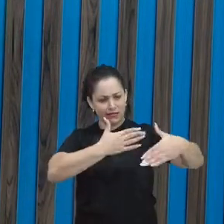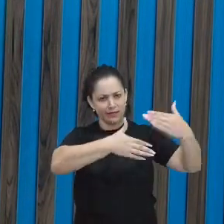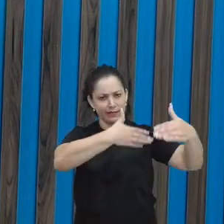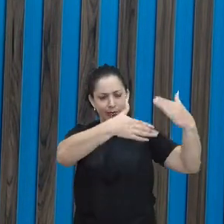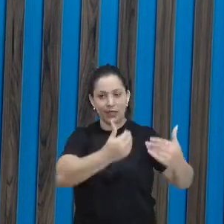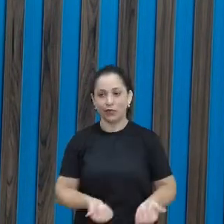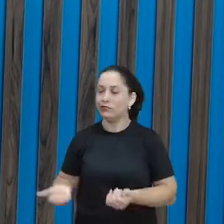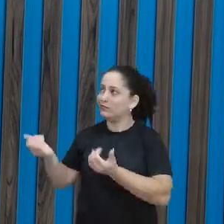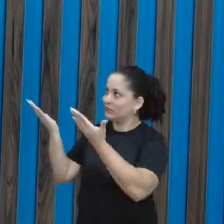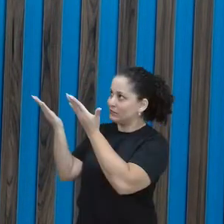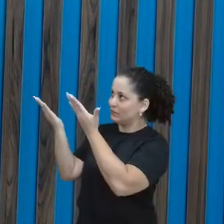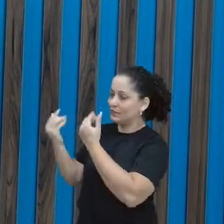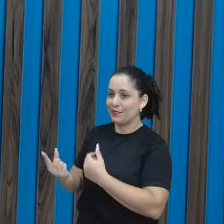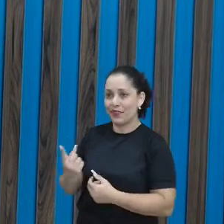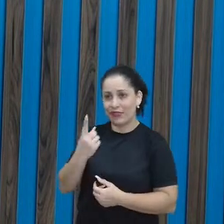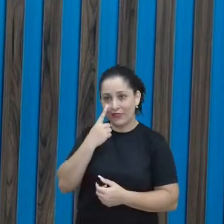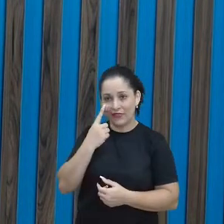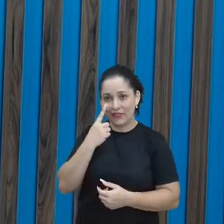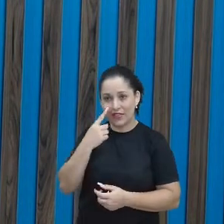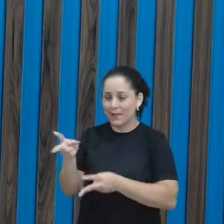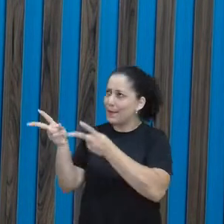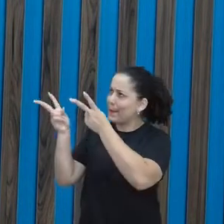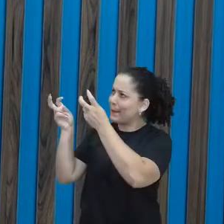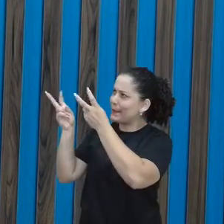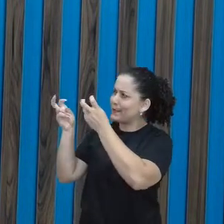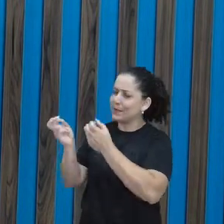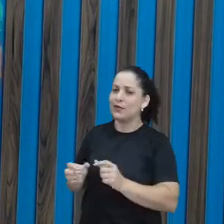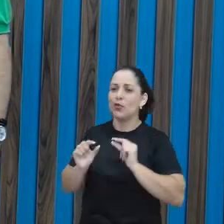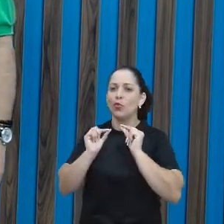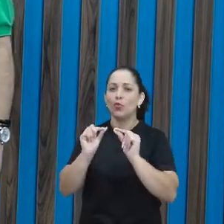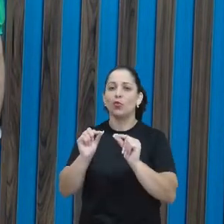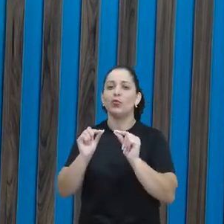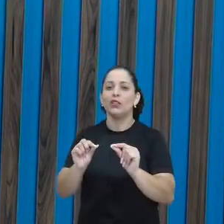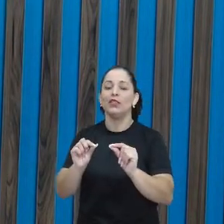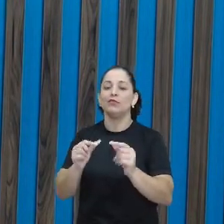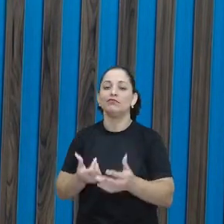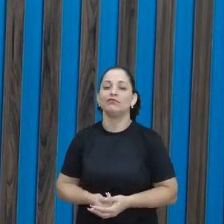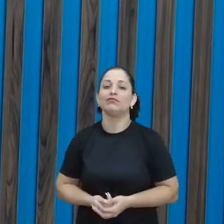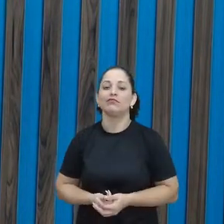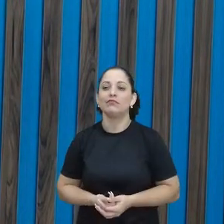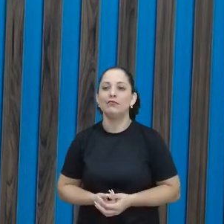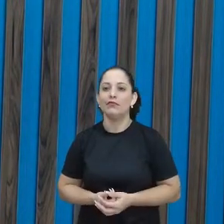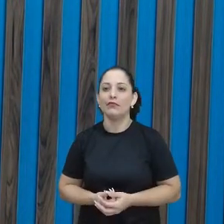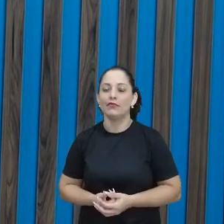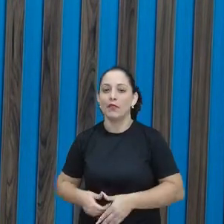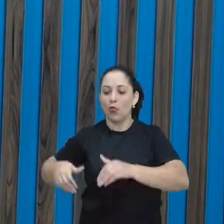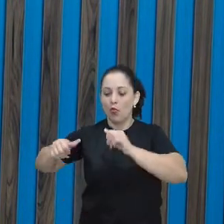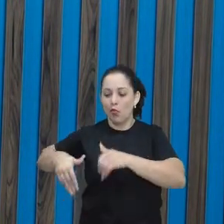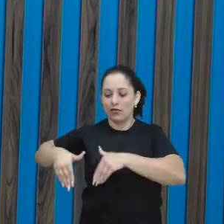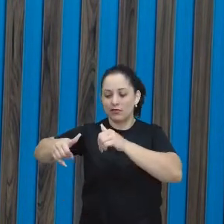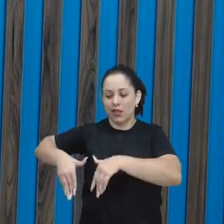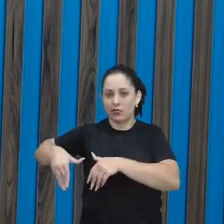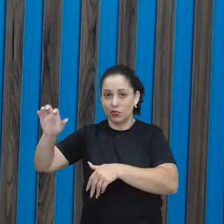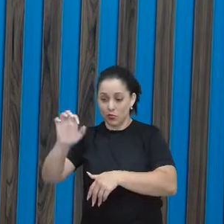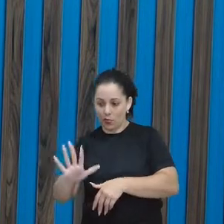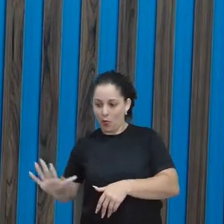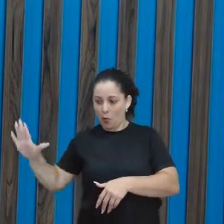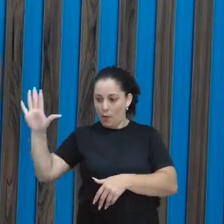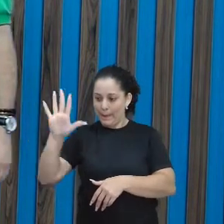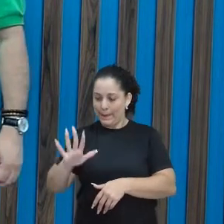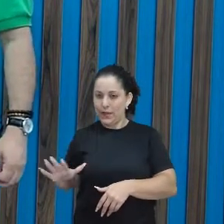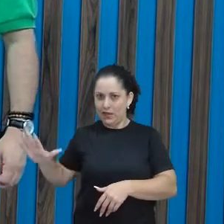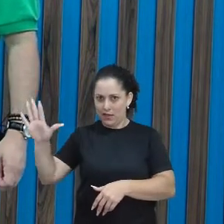Até na imagem aqui a gente vê que o exército, né, do lado, né, europeu, ele